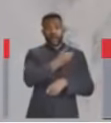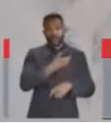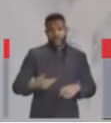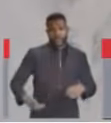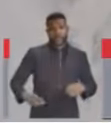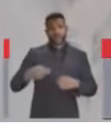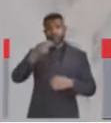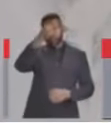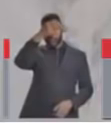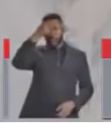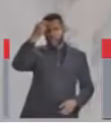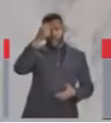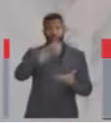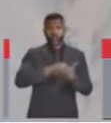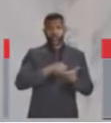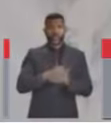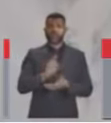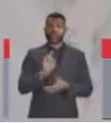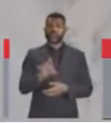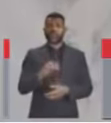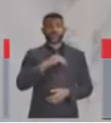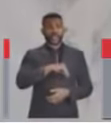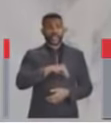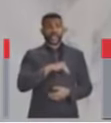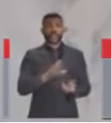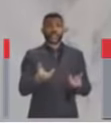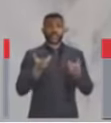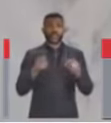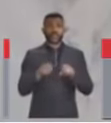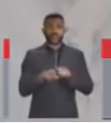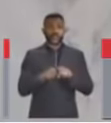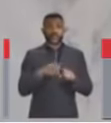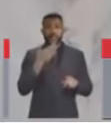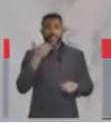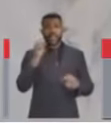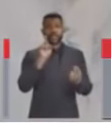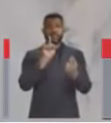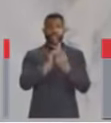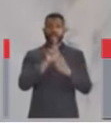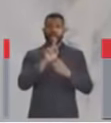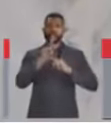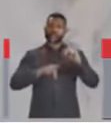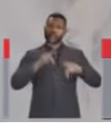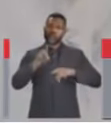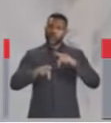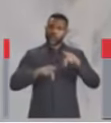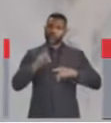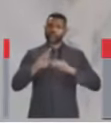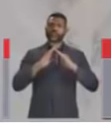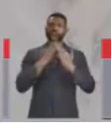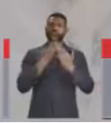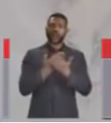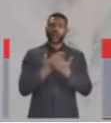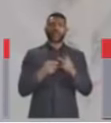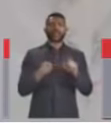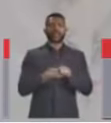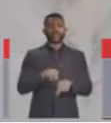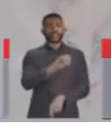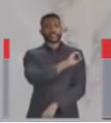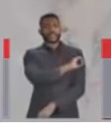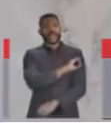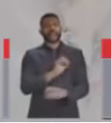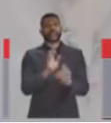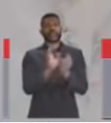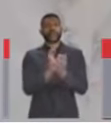a nossa luta não e o salário queremos garantir o melhor atendimento à população nas escolas e creches nos